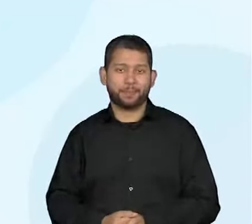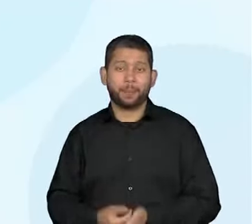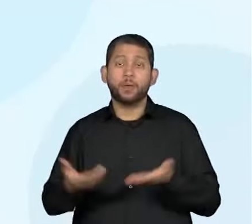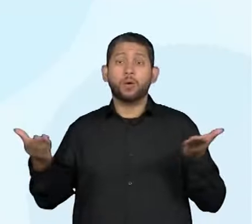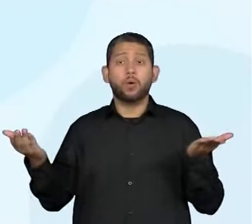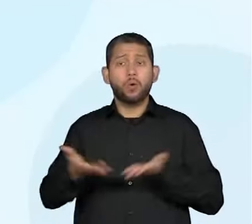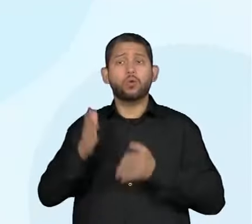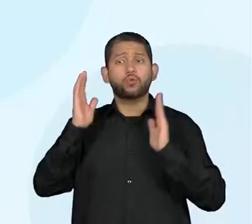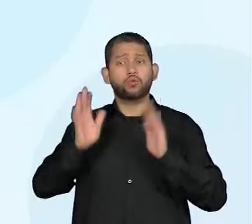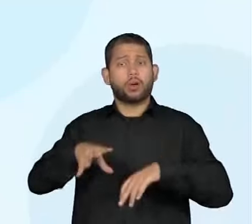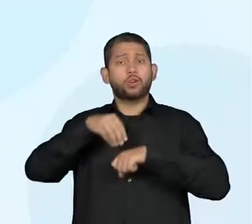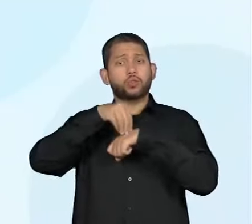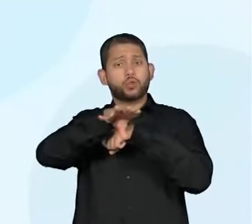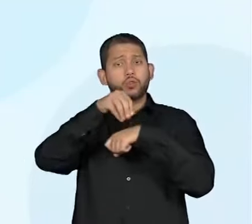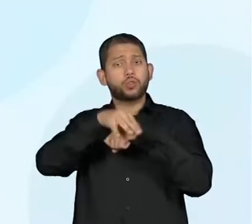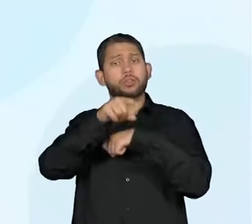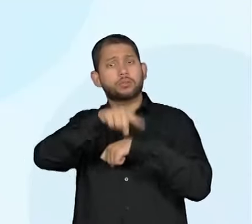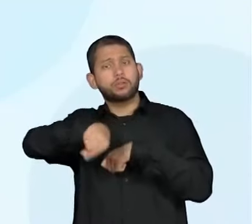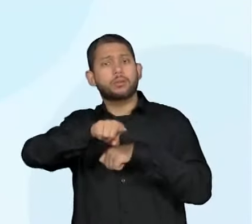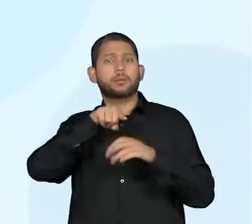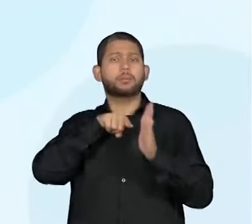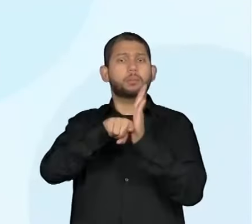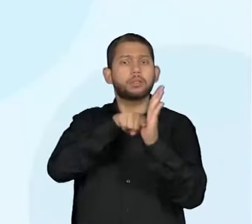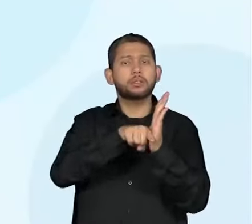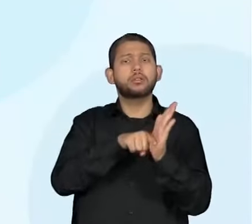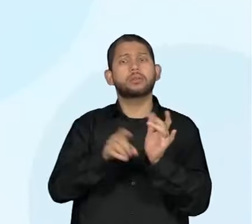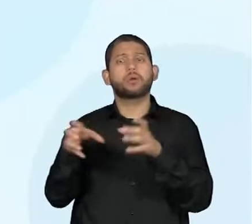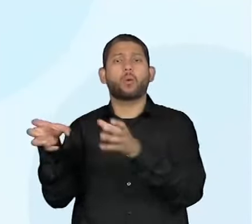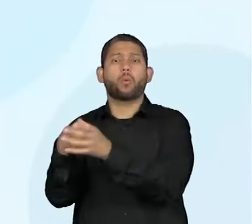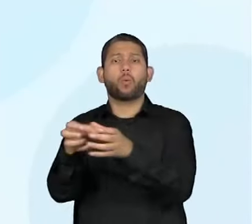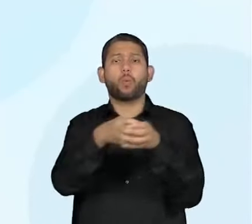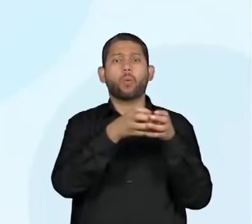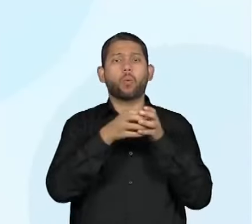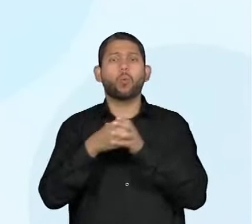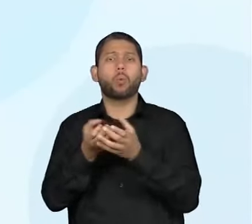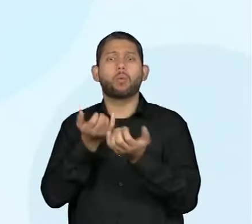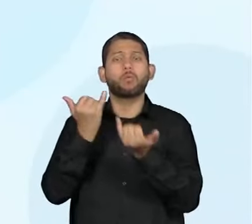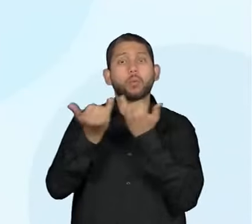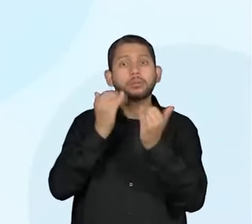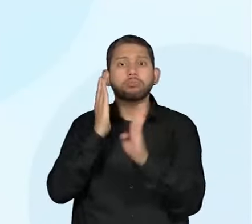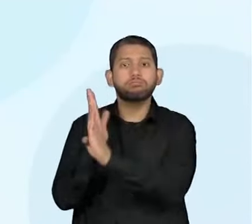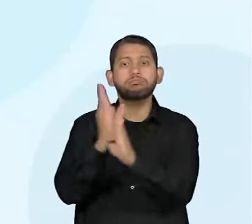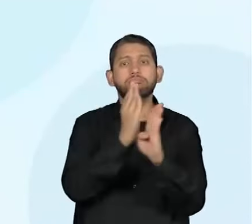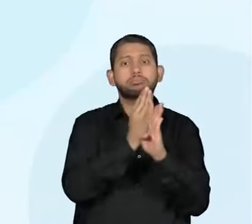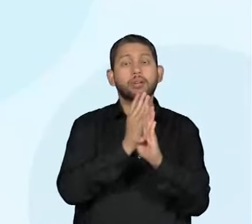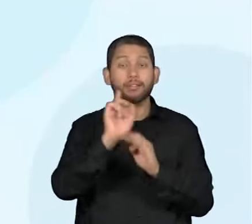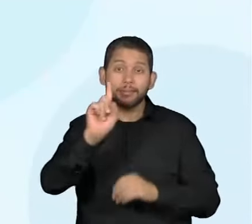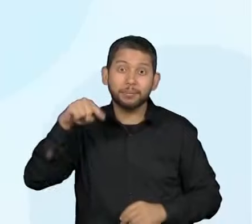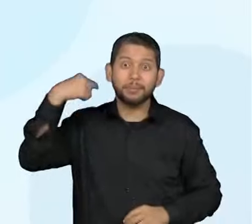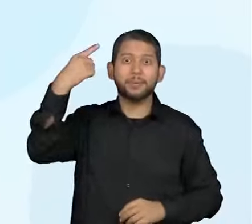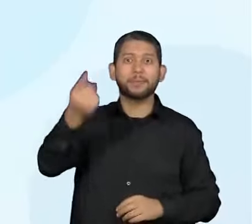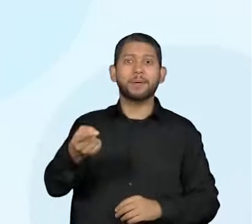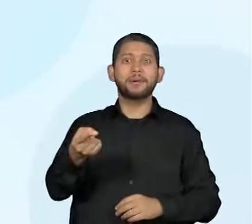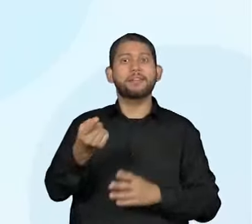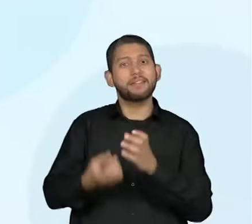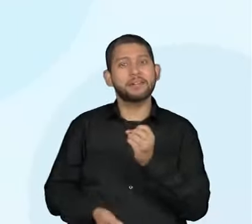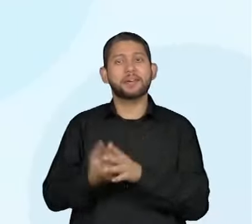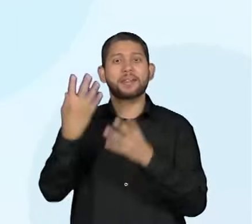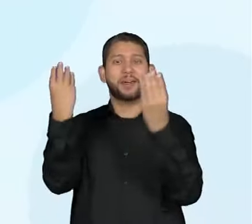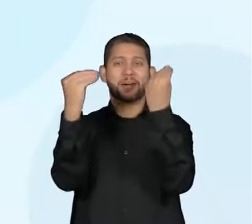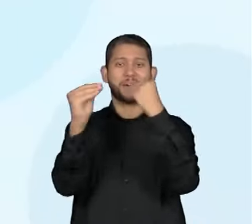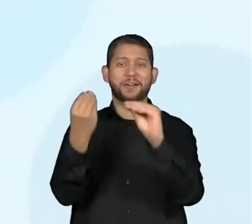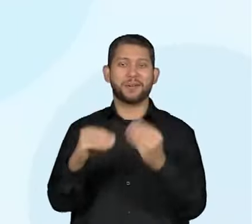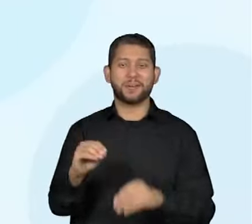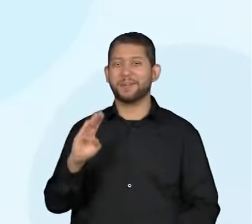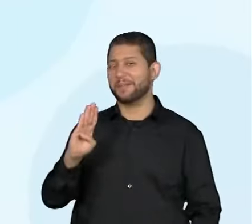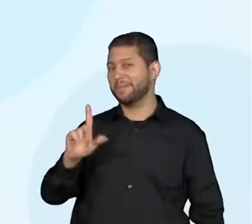a pesquisa, se dividir em grupo, coletar essas informações e, posteriormente, vamos então criar um blog, um blog